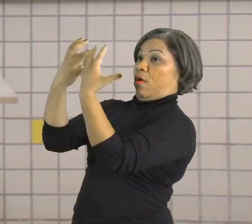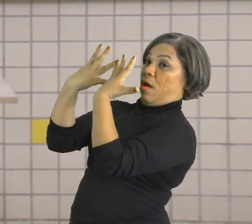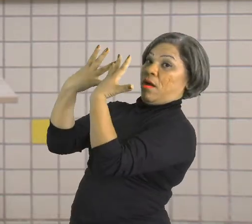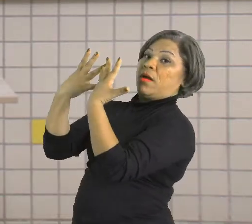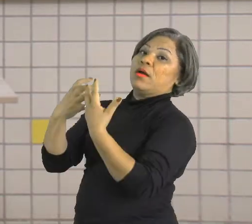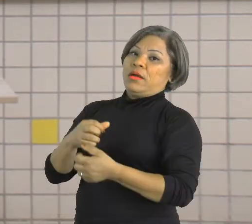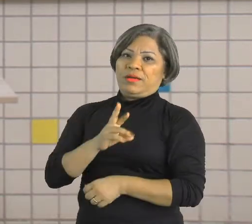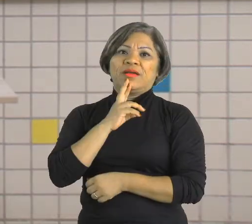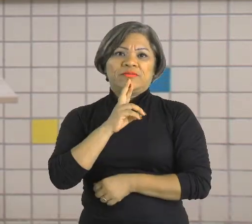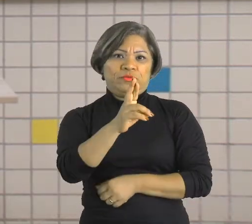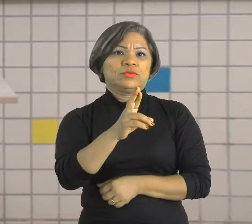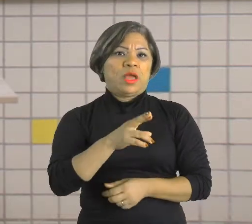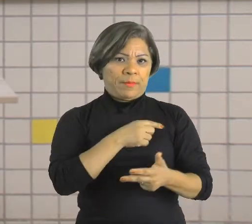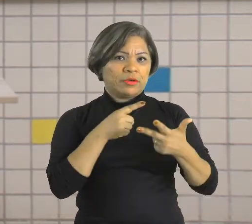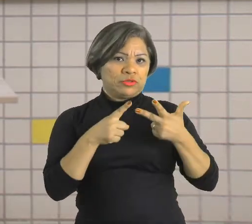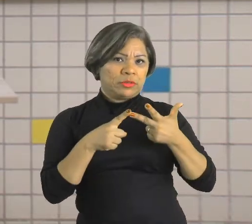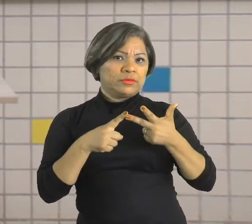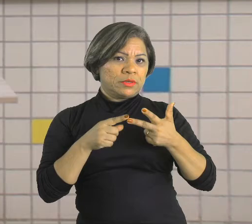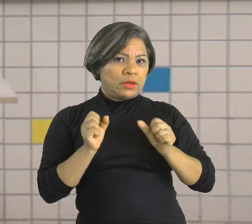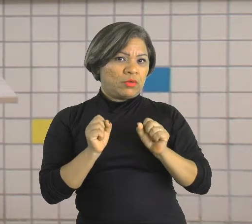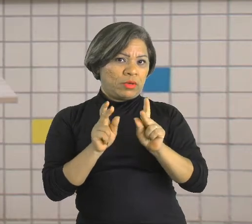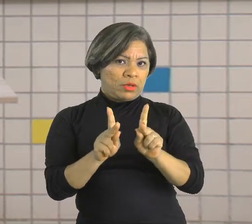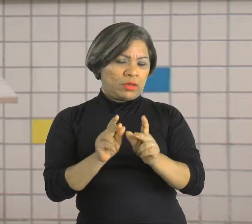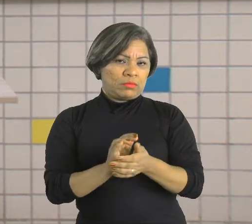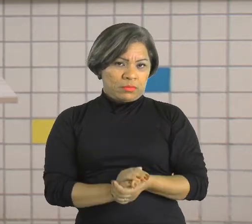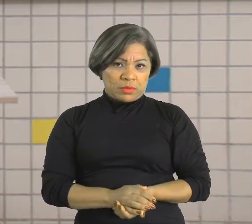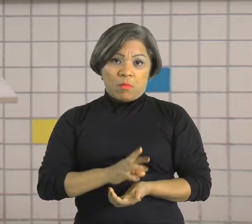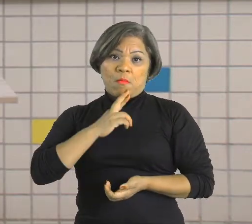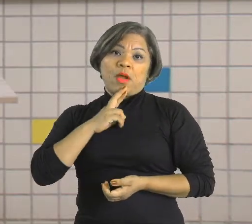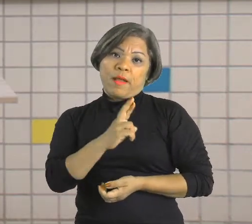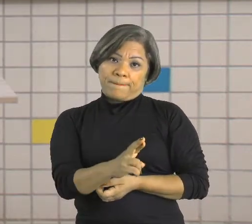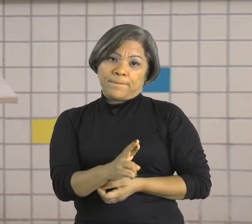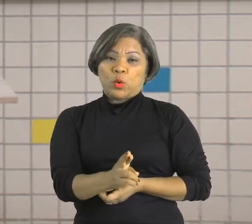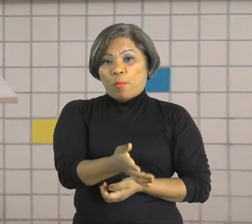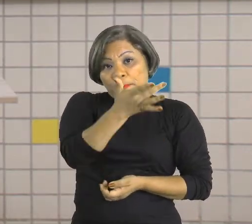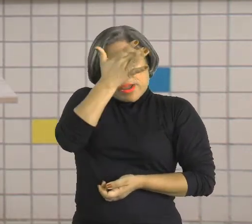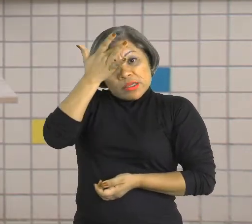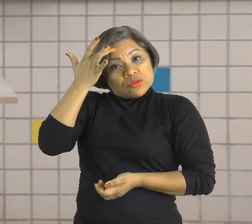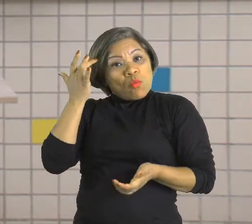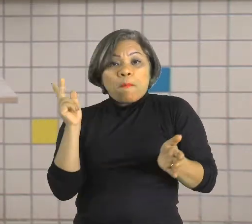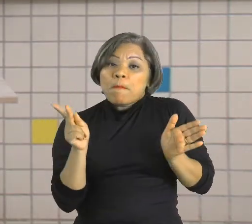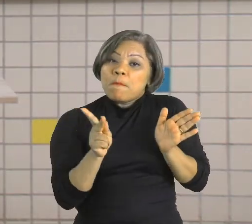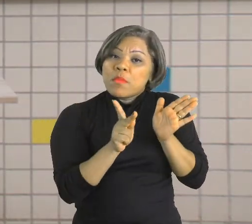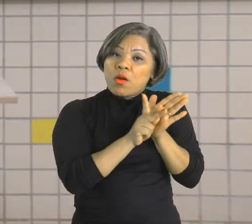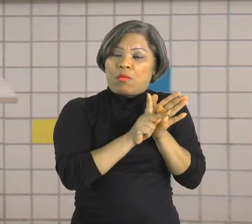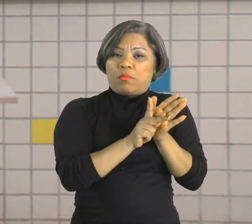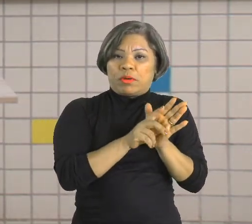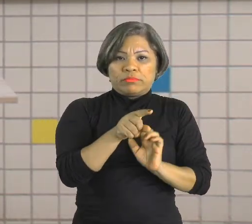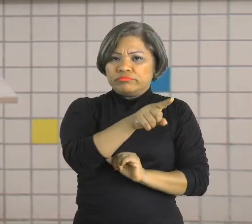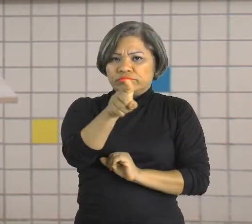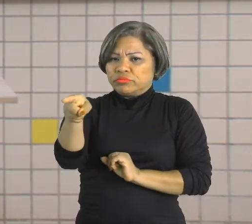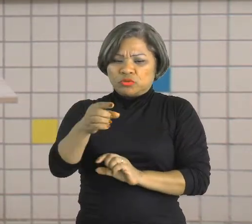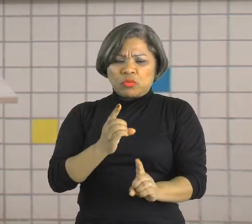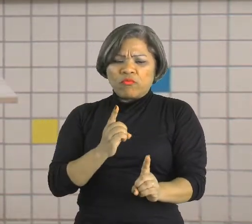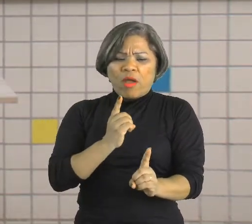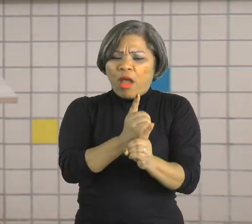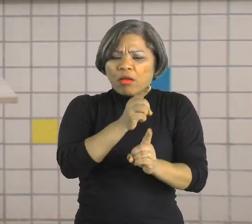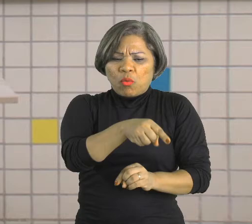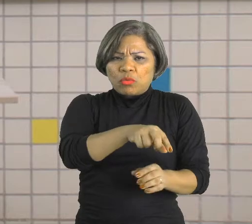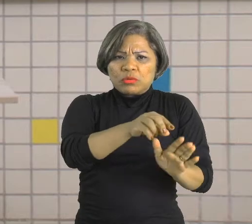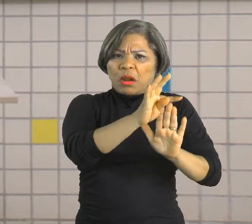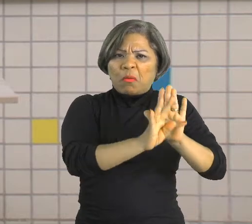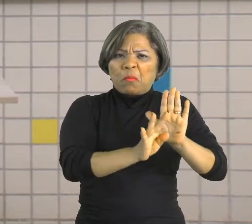a número 3, ok? Então, é uma resposta pessoal. Você não vai encontrá-la lá no texto. É